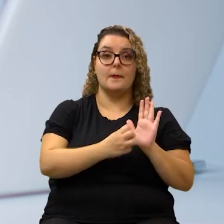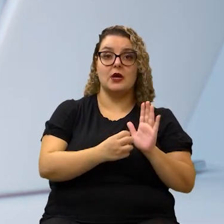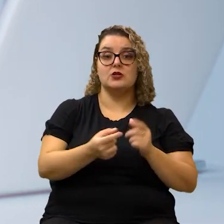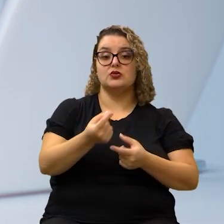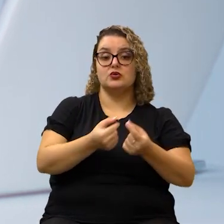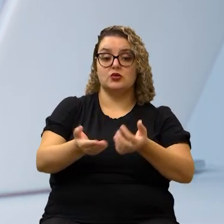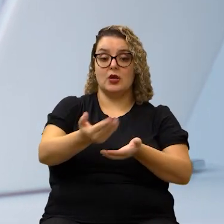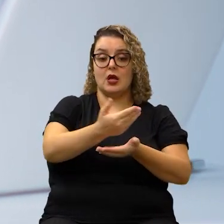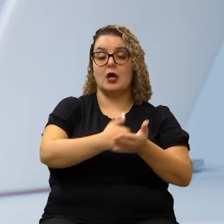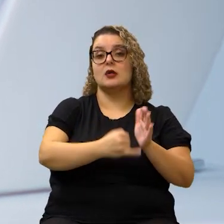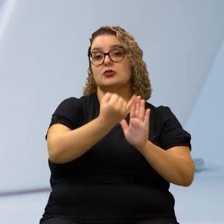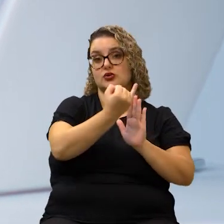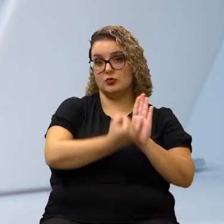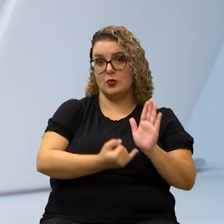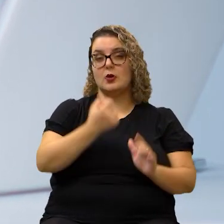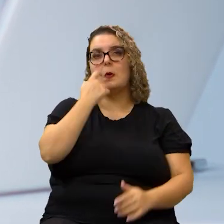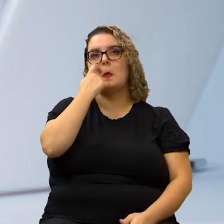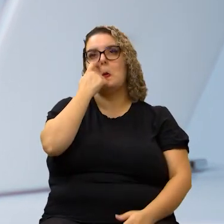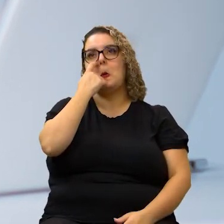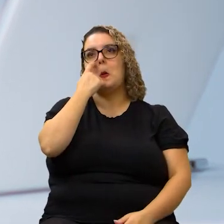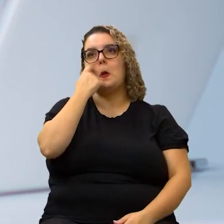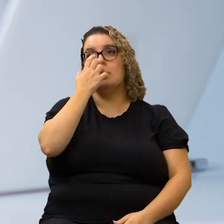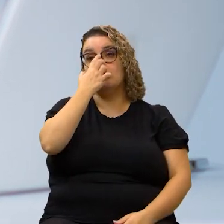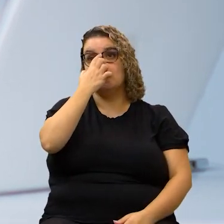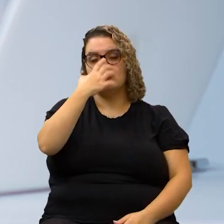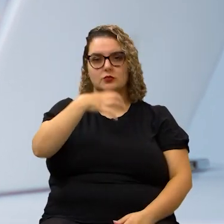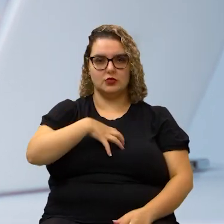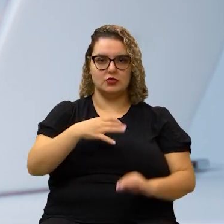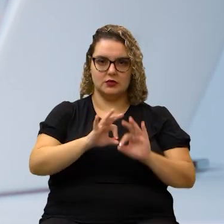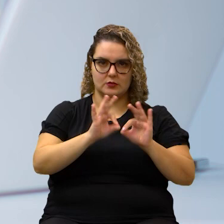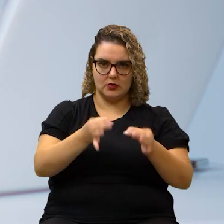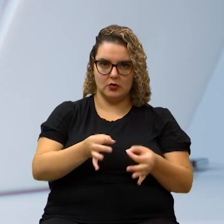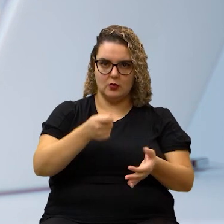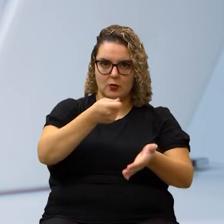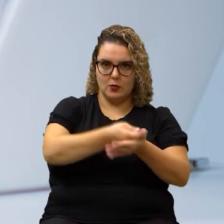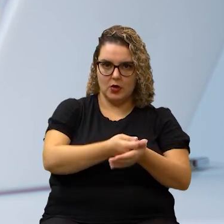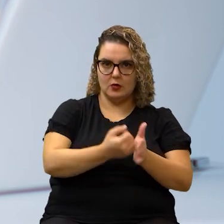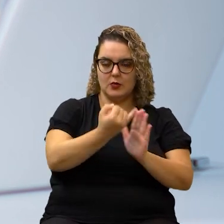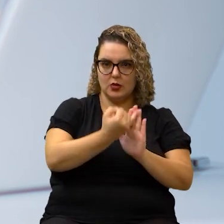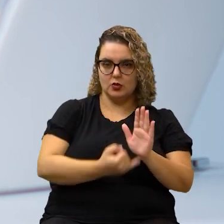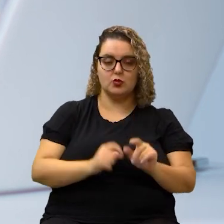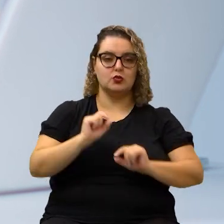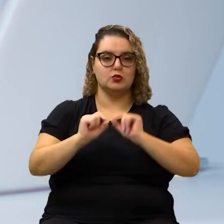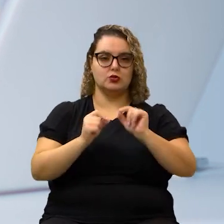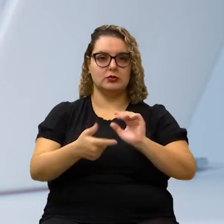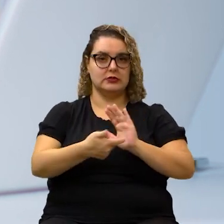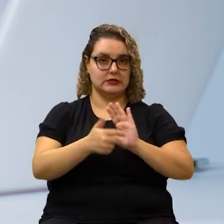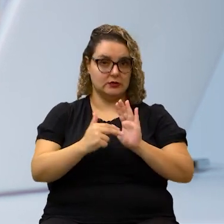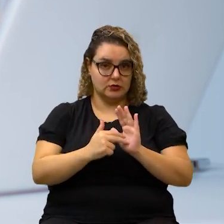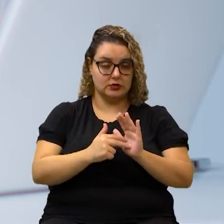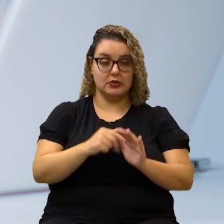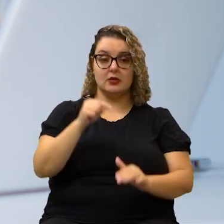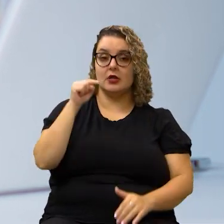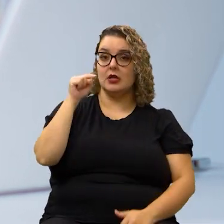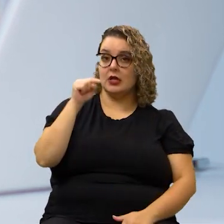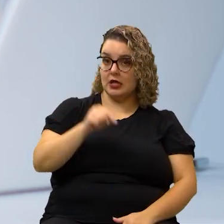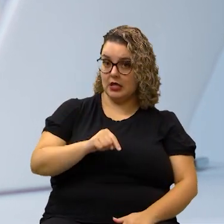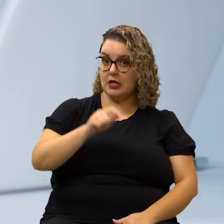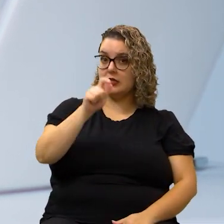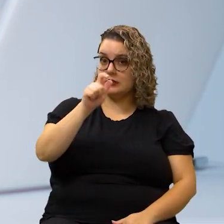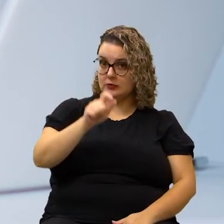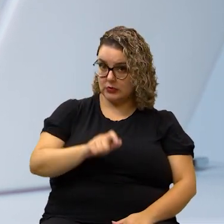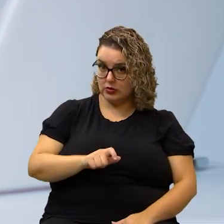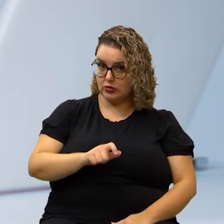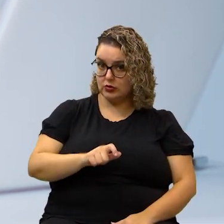de arrecadação de impostos. É simplesmente uma forma de simplificar o pagamento do imposto. O que significa isso? Que essa